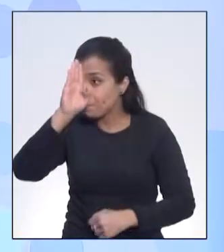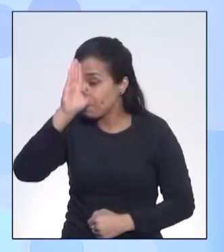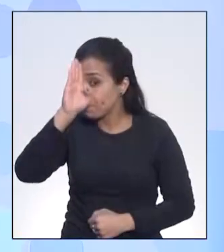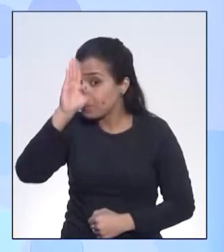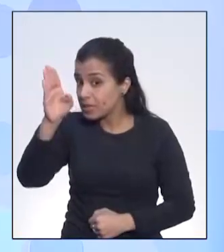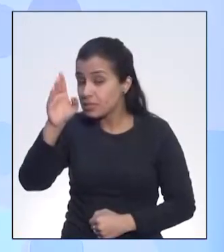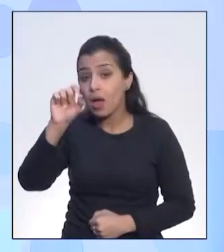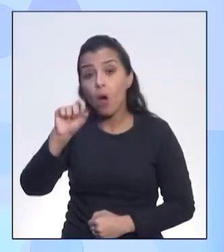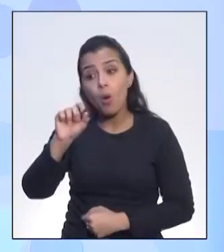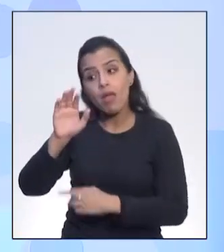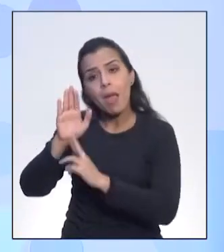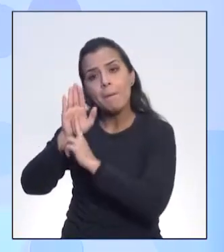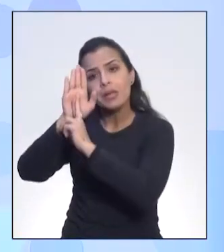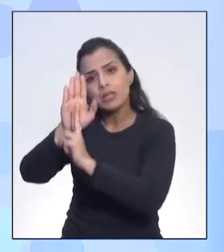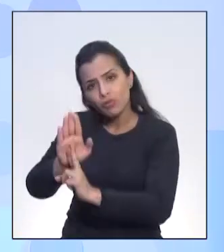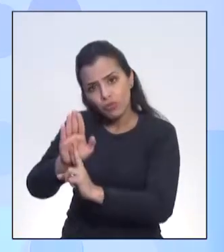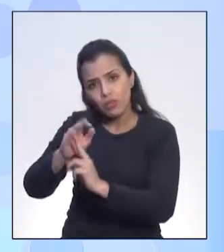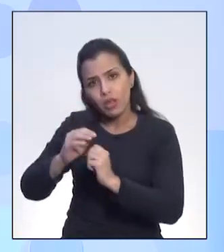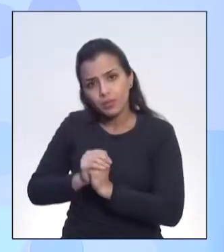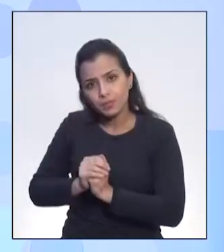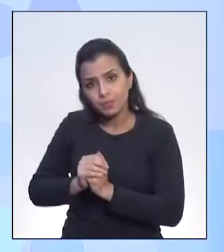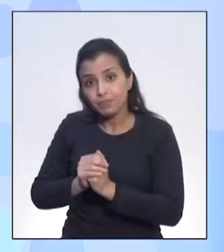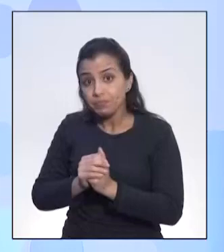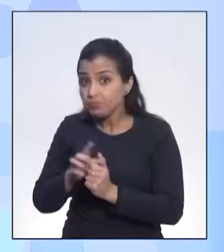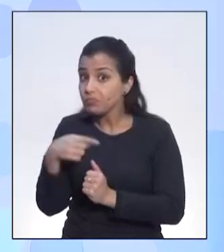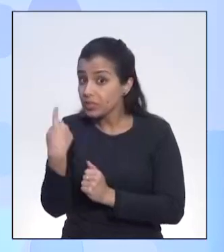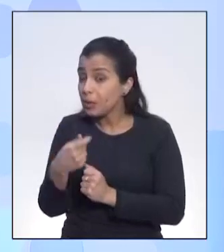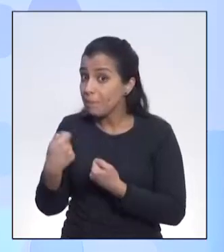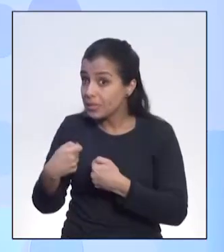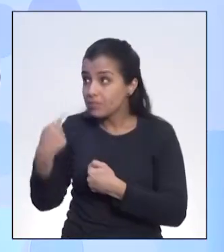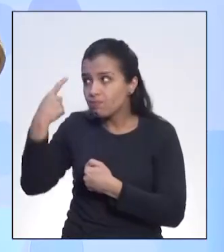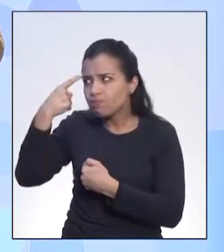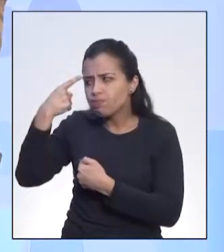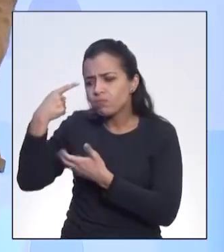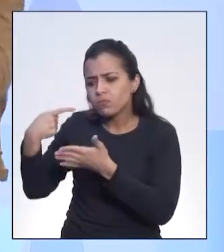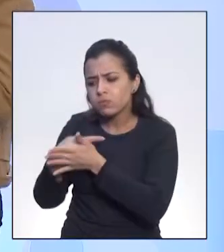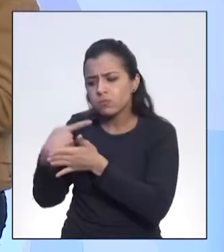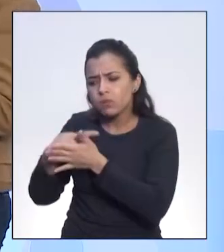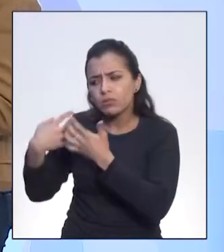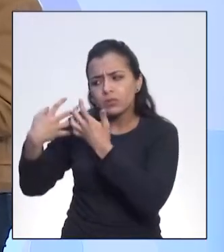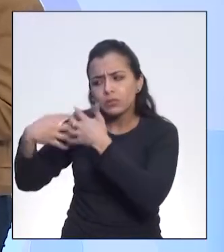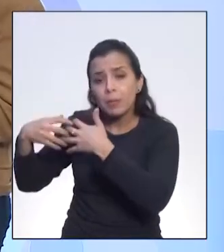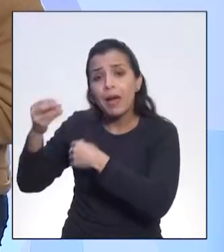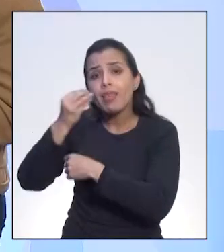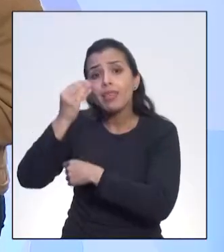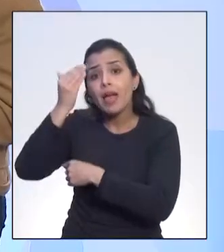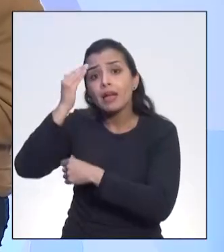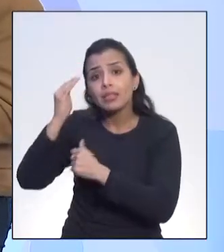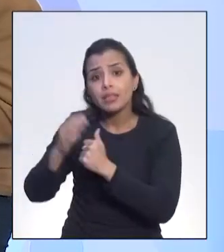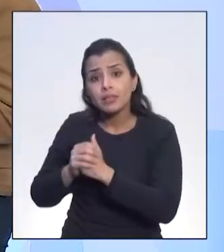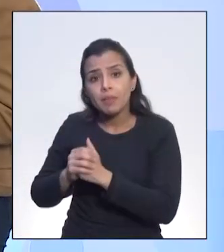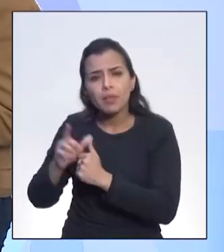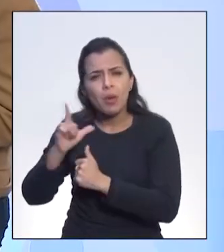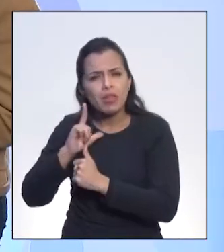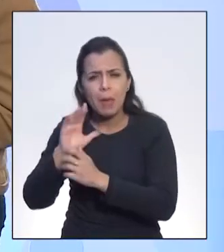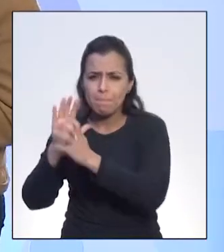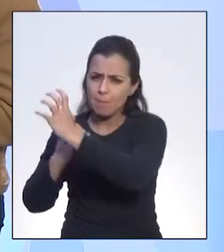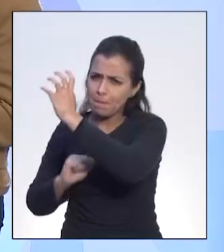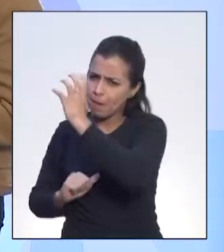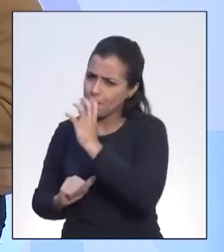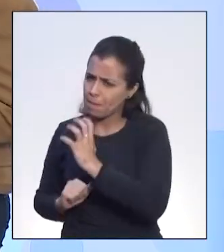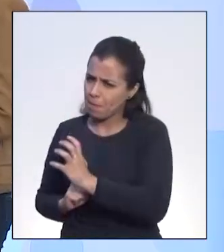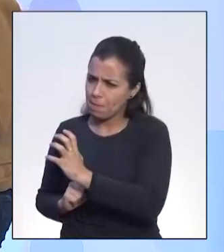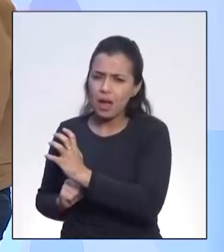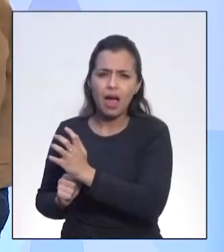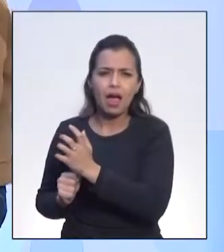a representatividade, nós precisamos nos questionar, talvez, para tentar entender. Aqui nós temos dados sobre relação